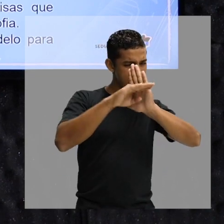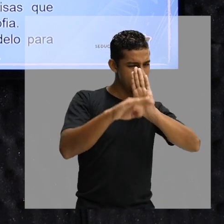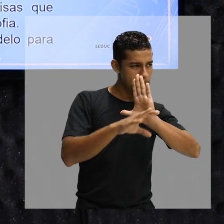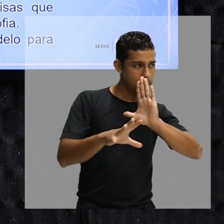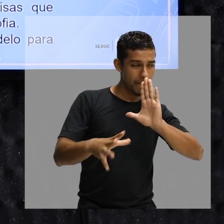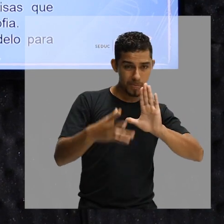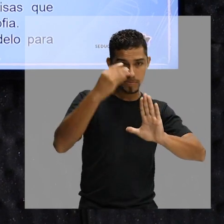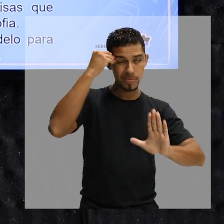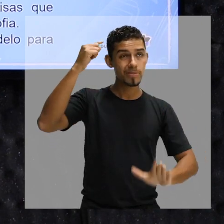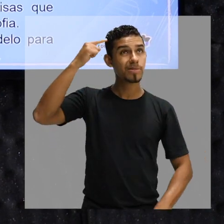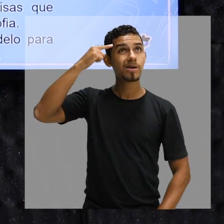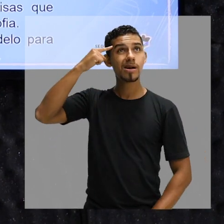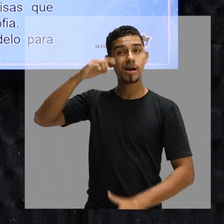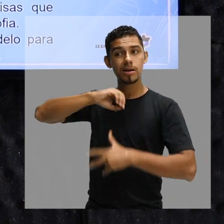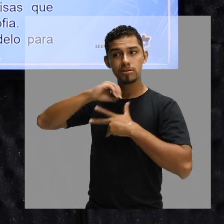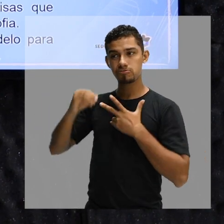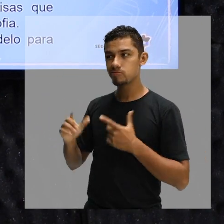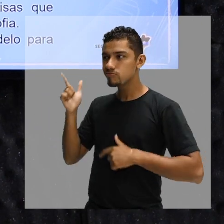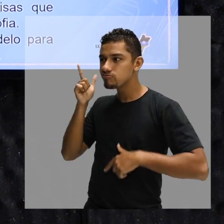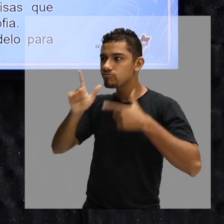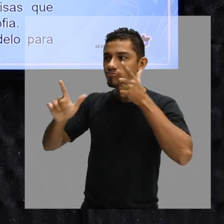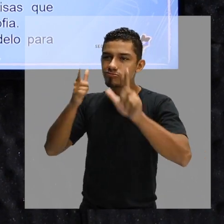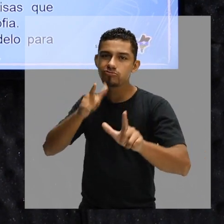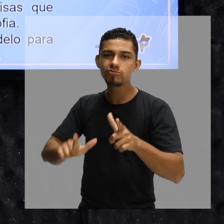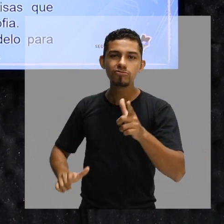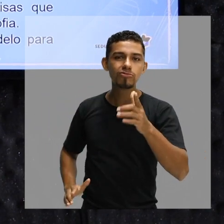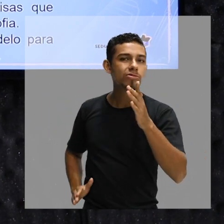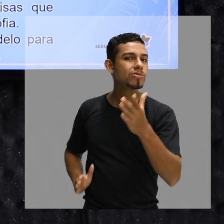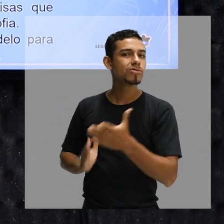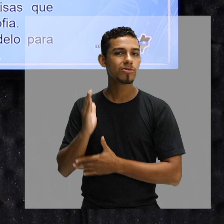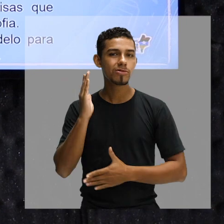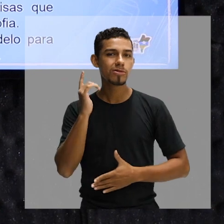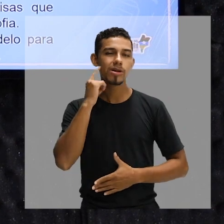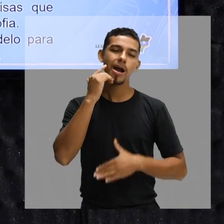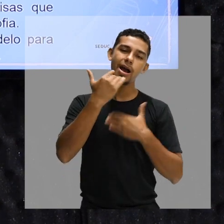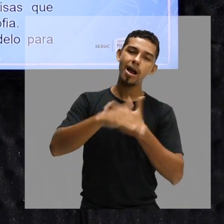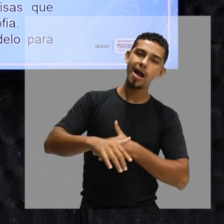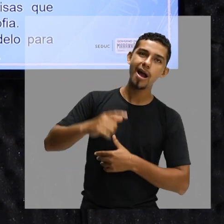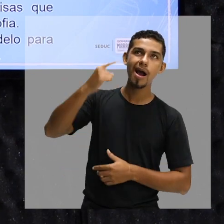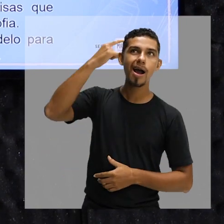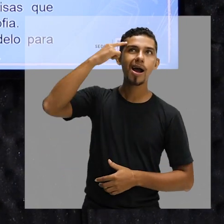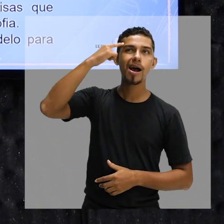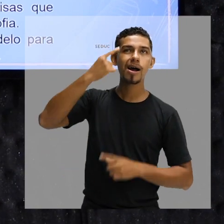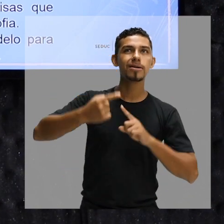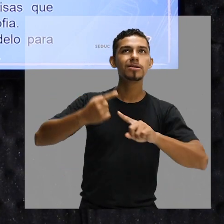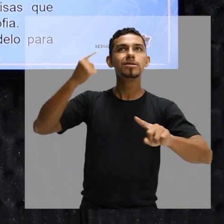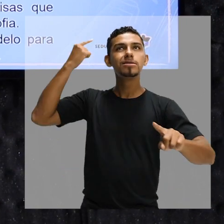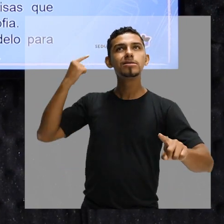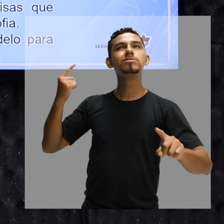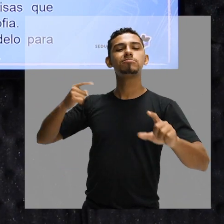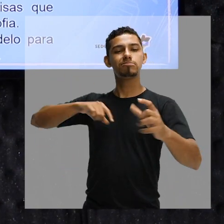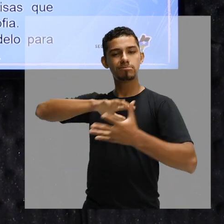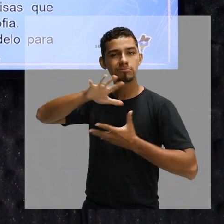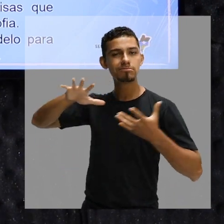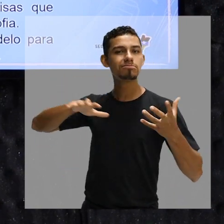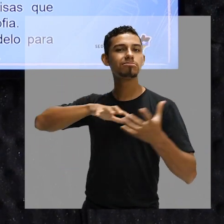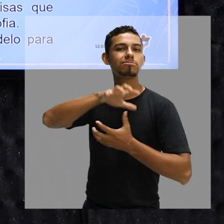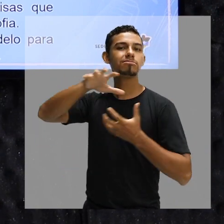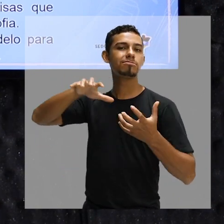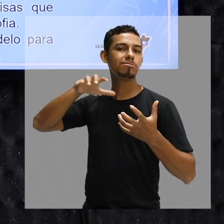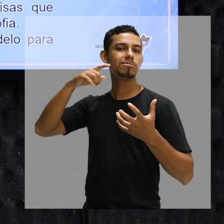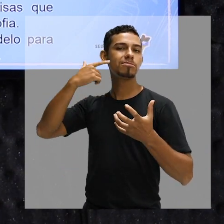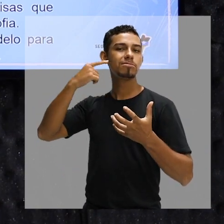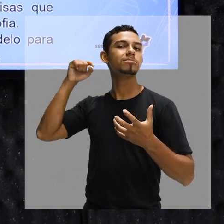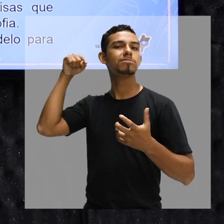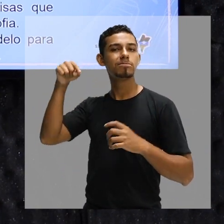você, trazida para você conseguir entender esse contexto da Revolução Científica e dos pensadores relacionados à Revolução Científica.